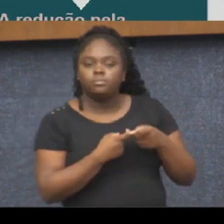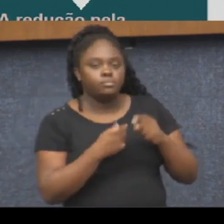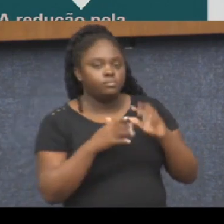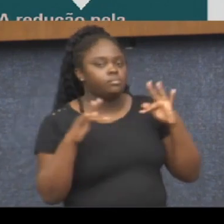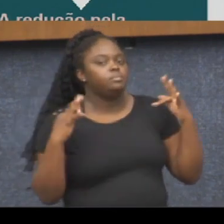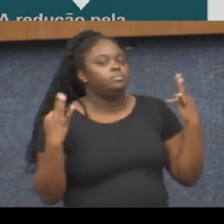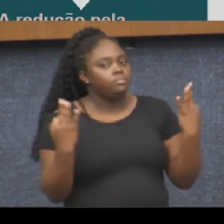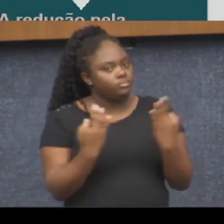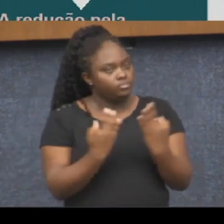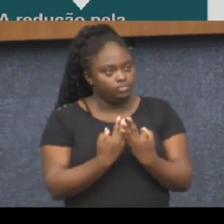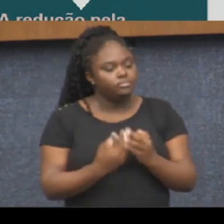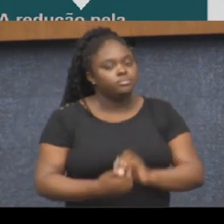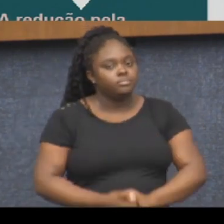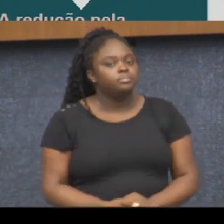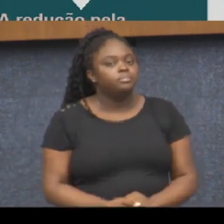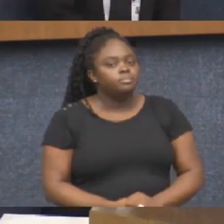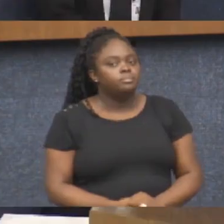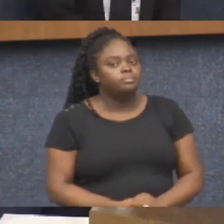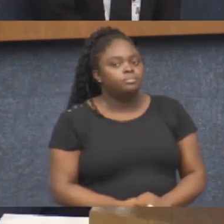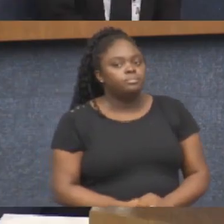família.